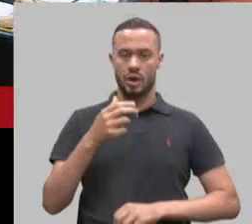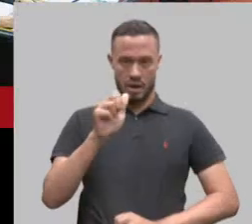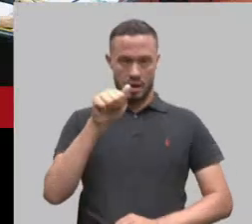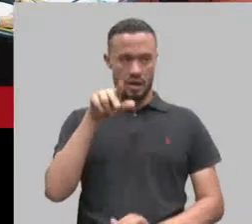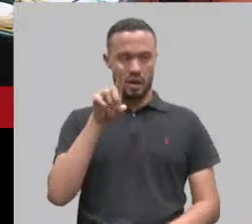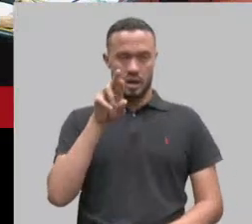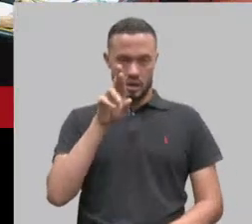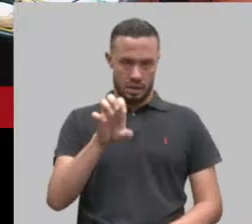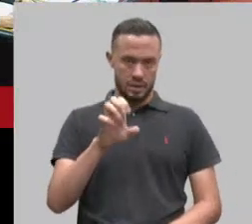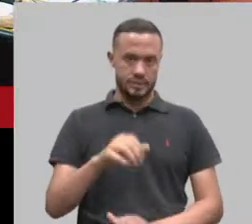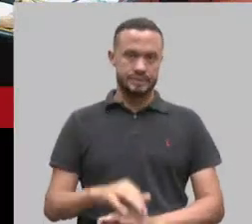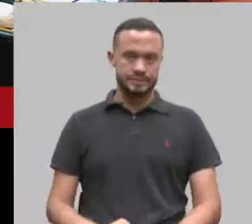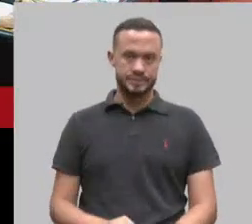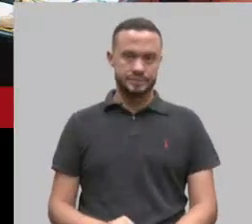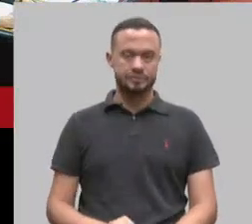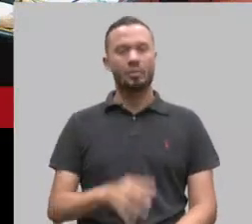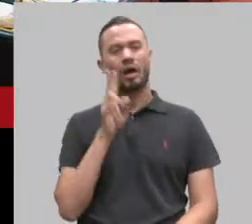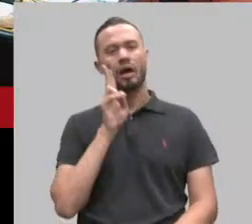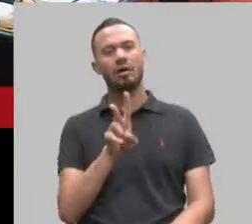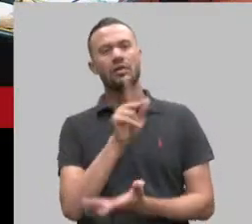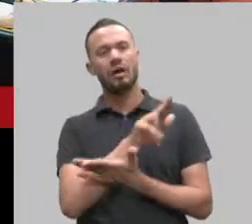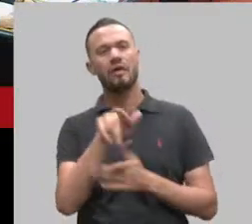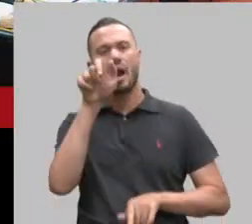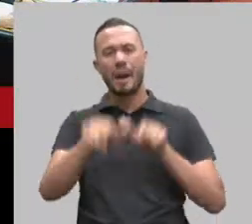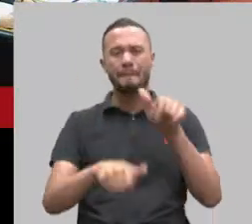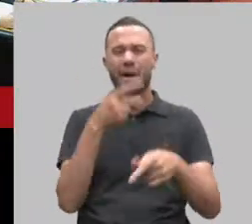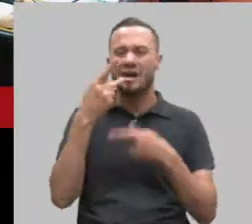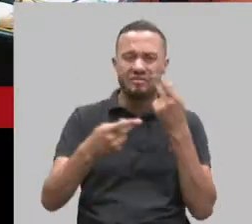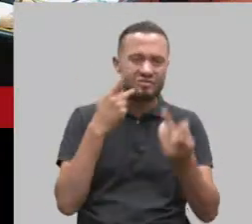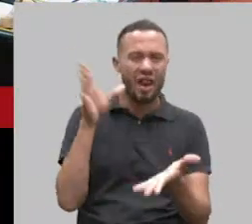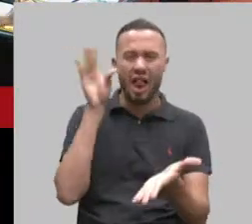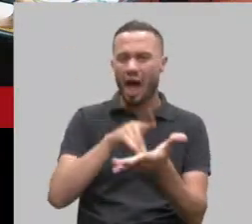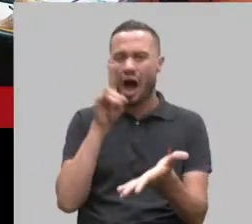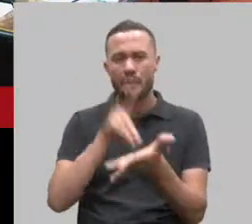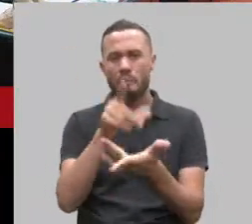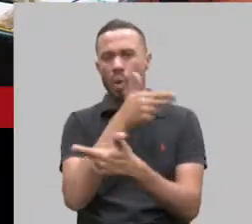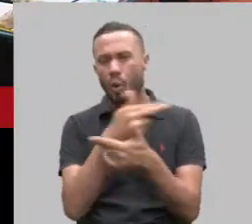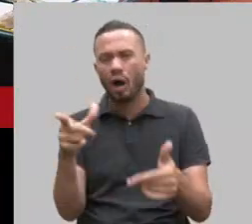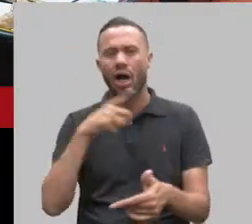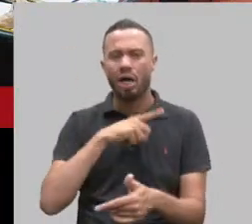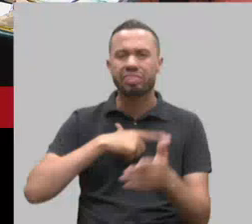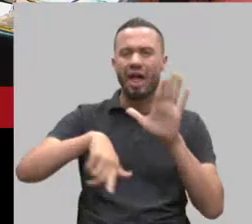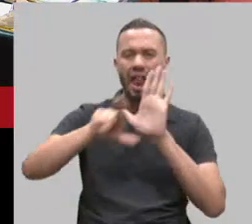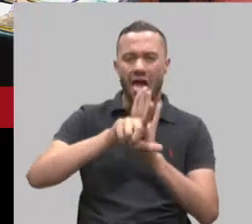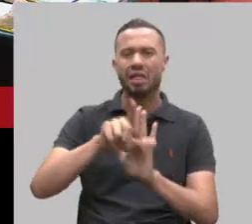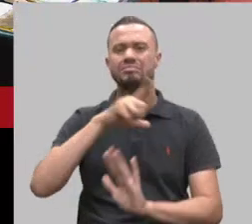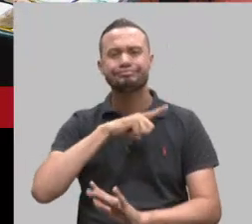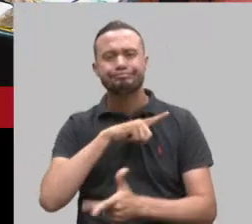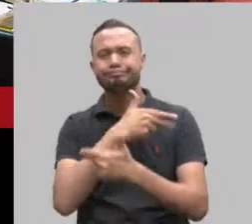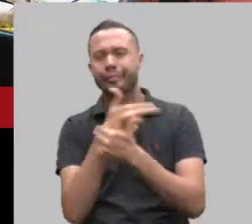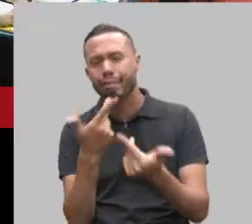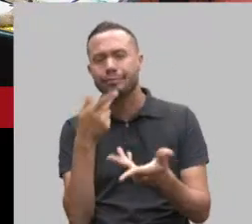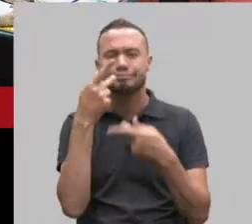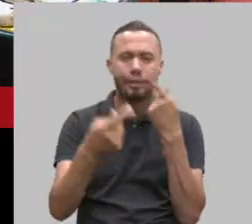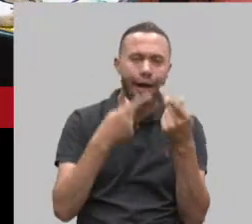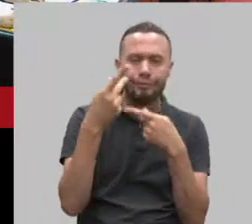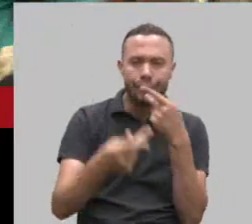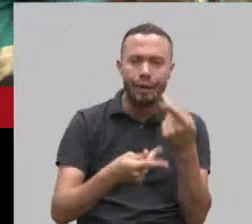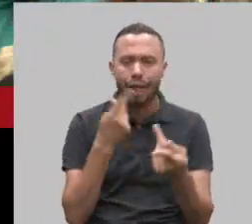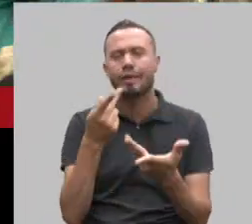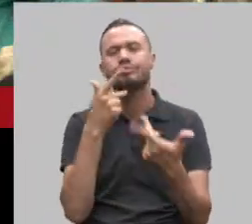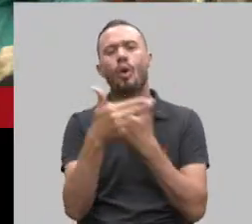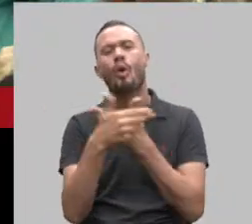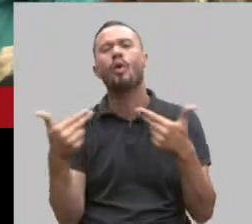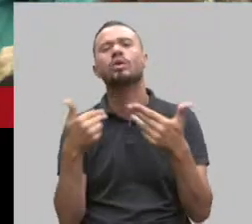Albertina eu vi muitas pessoas batendo na na mesma tecla falando Ah já existe lei para isso ah já existe isso colocando um ponto aqui na